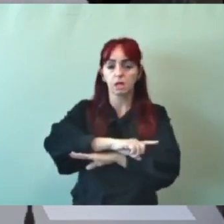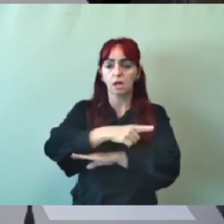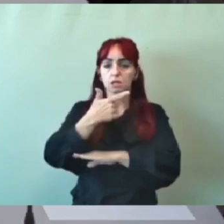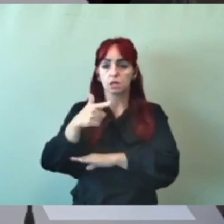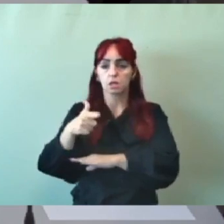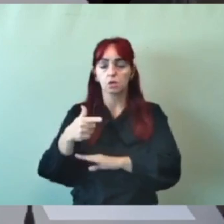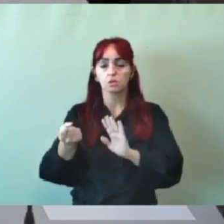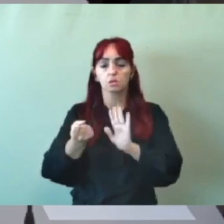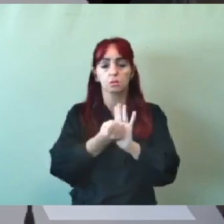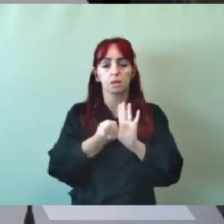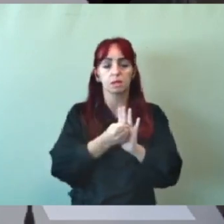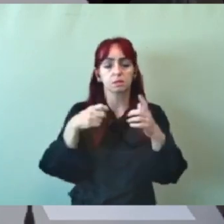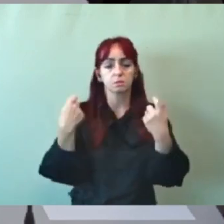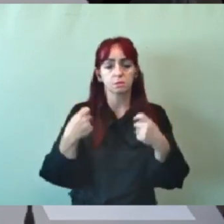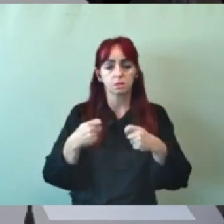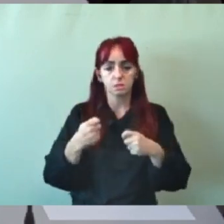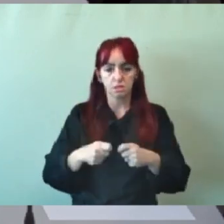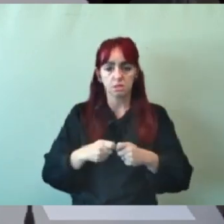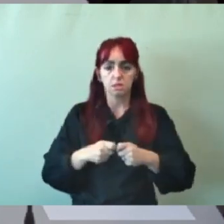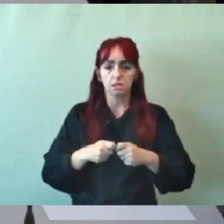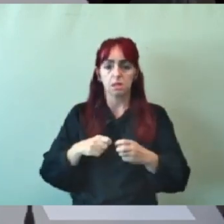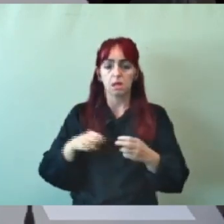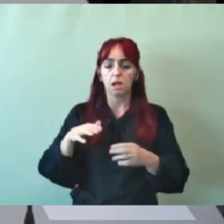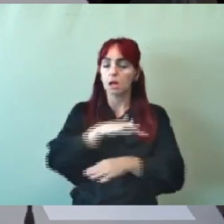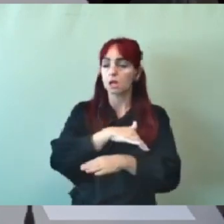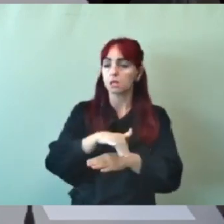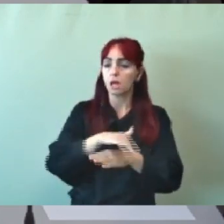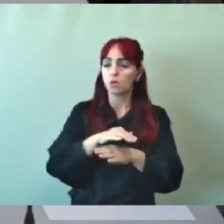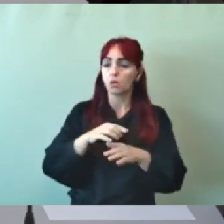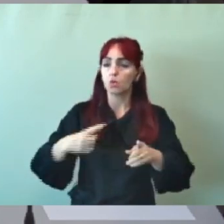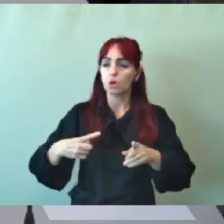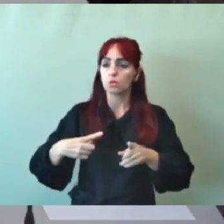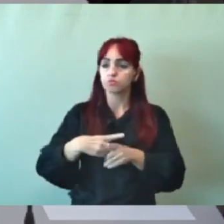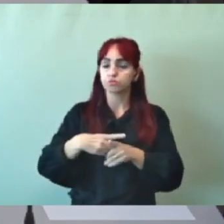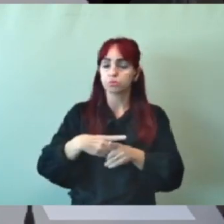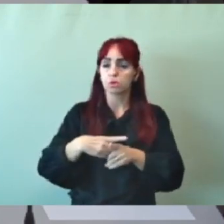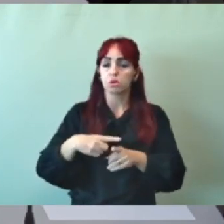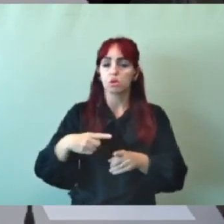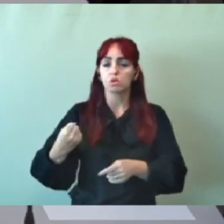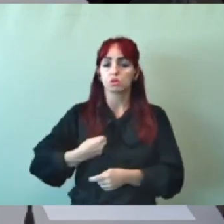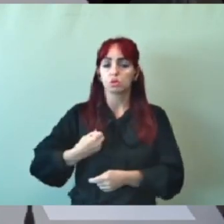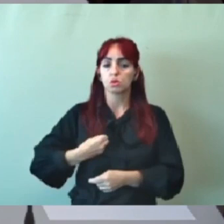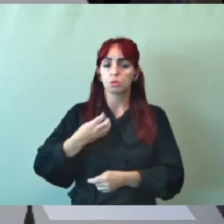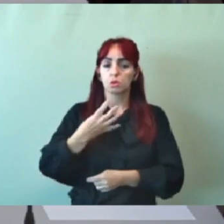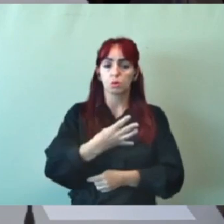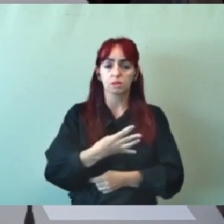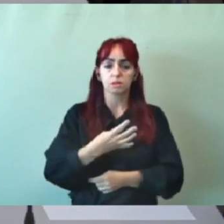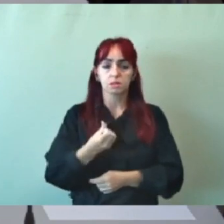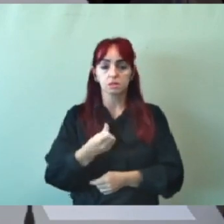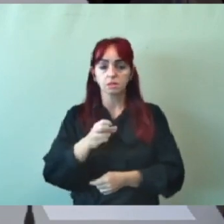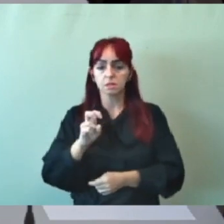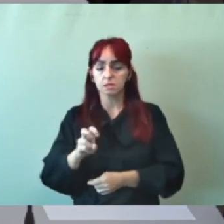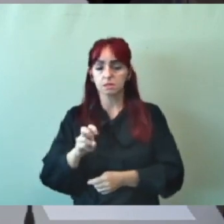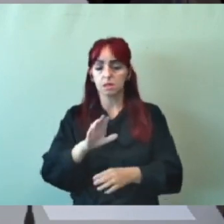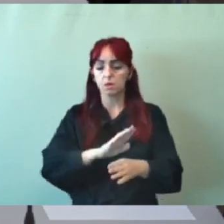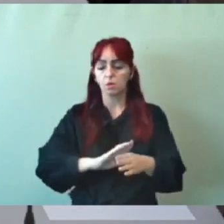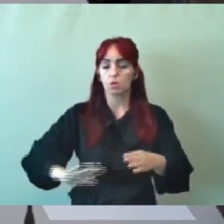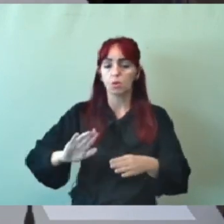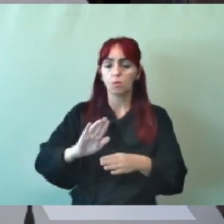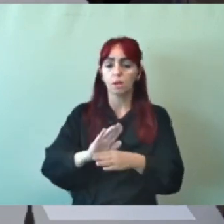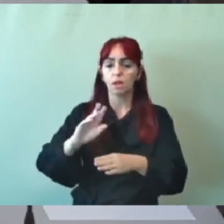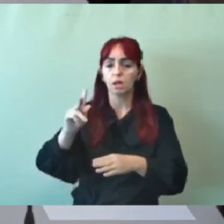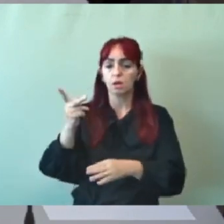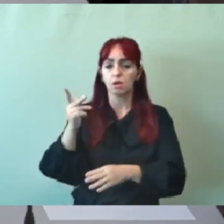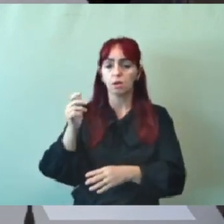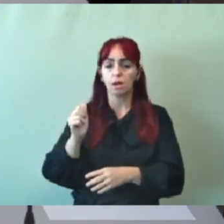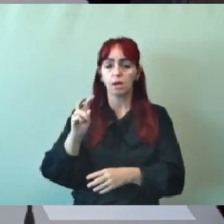no entroncamento das ruas Francisco Manuel da Silva, número 485, no bairro Havaí, e Leopoldo Miguel,